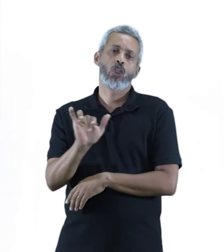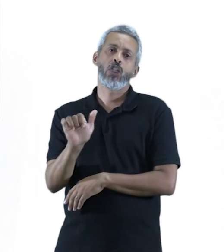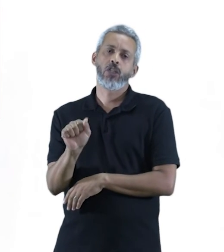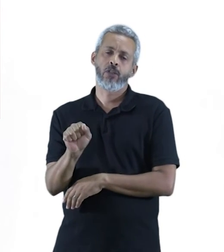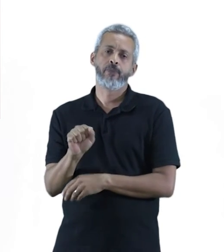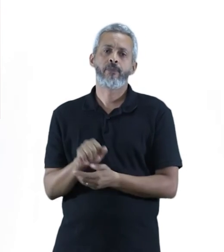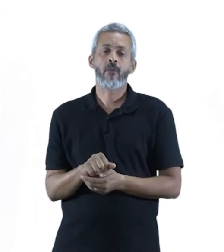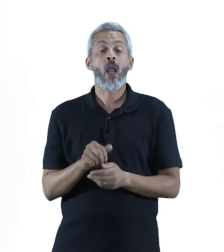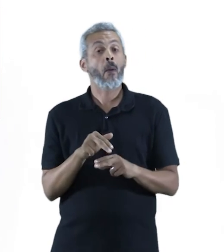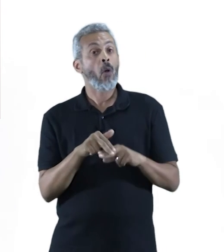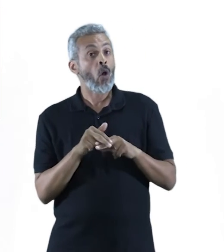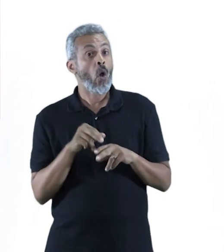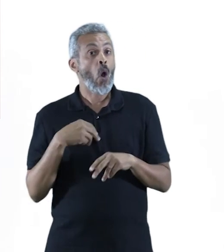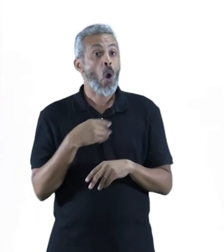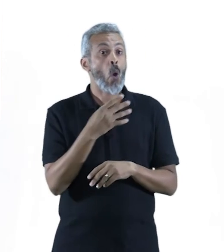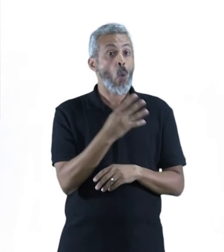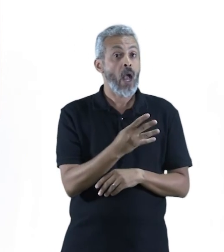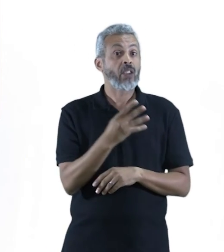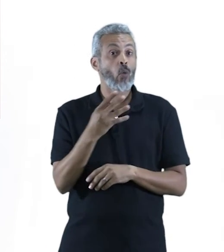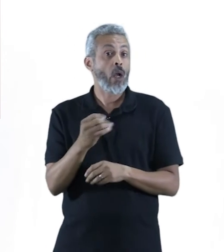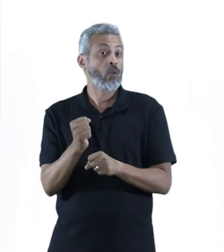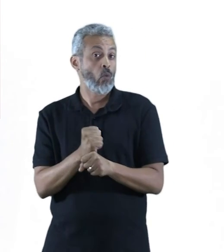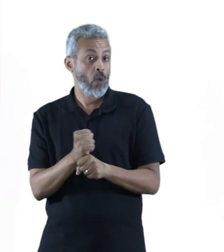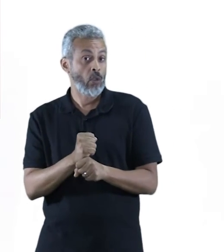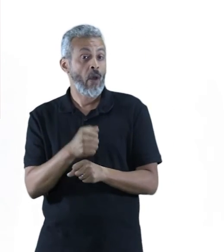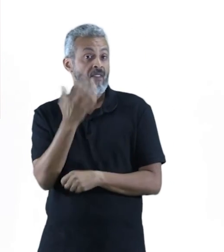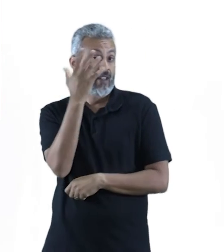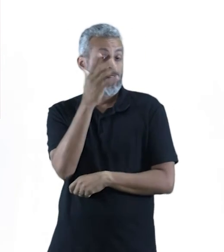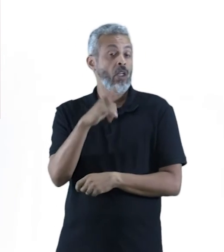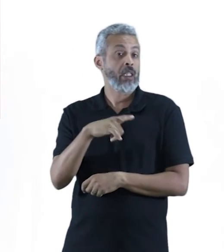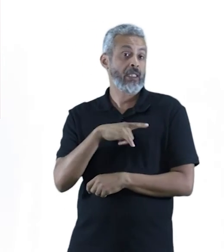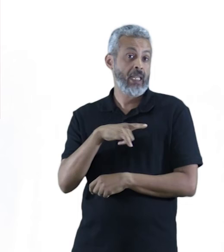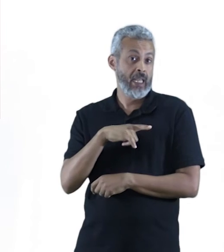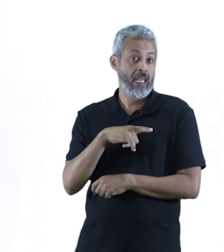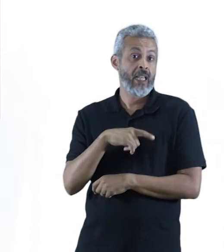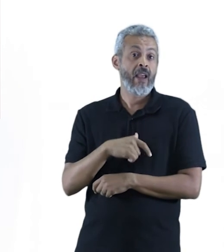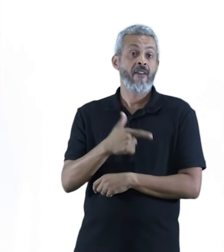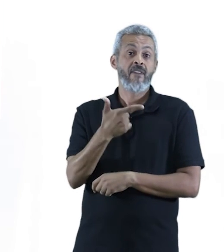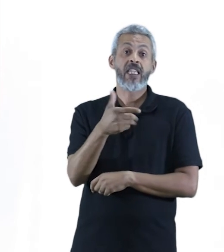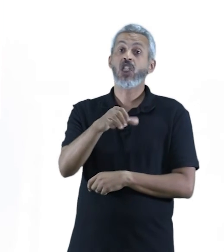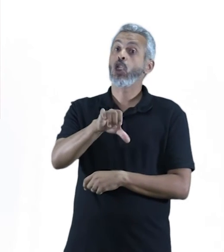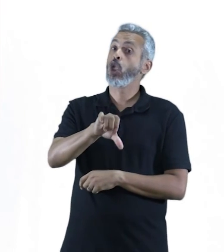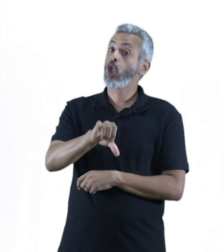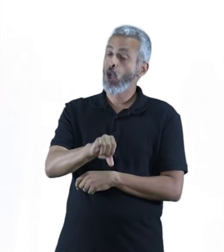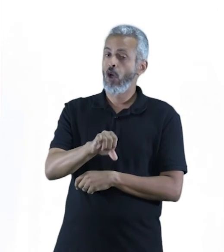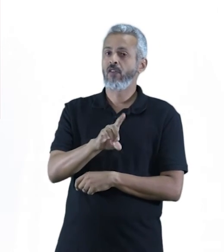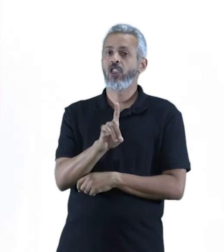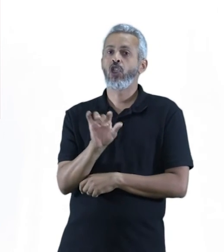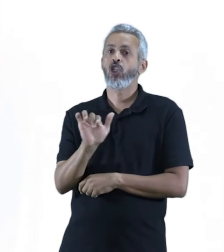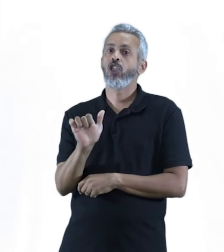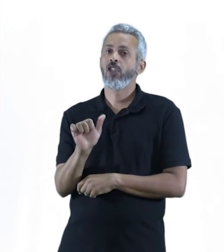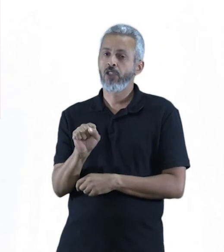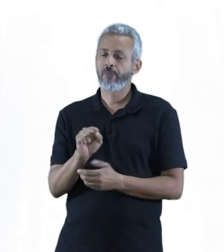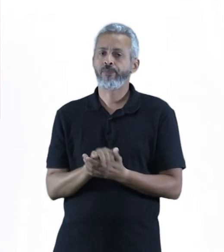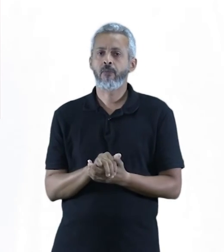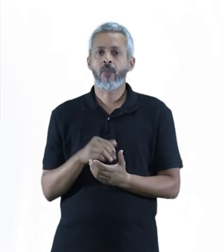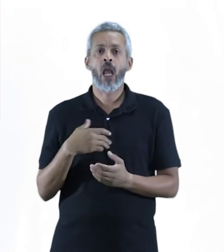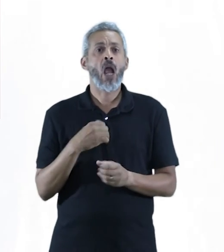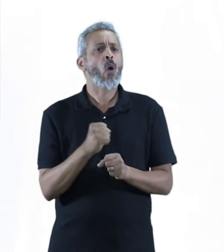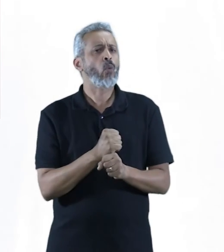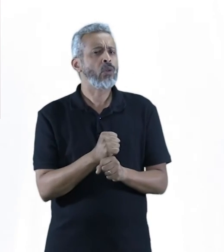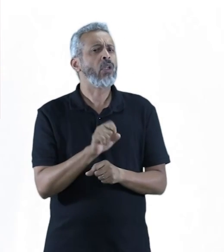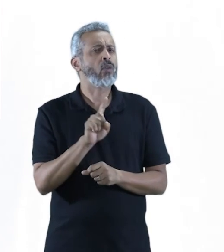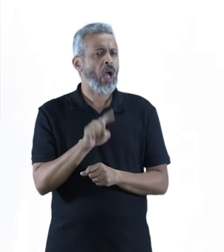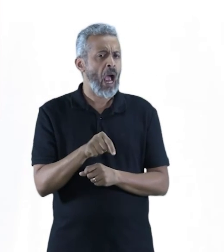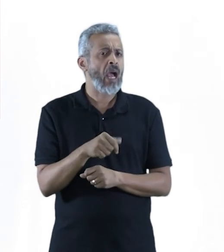dias. Porém, de 4 em 4 anos, fevereiro possui 29 dias. Os